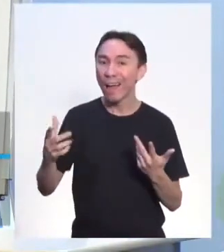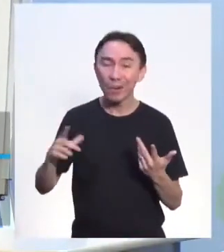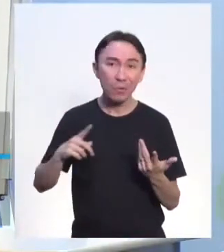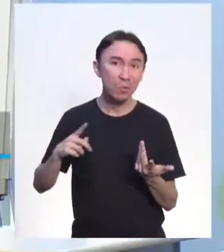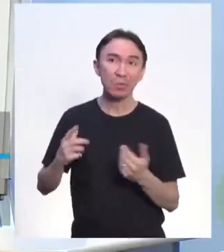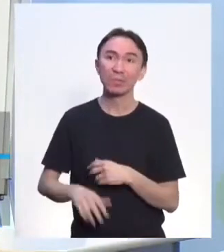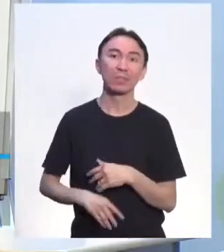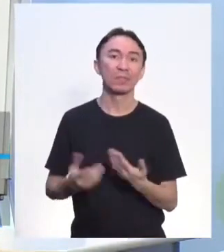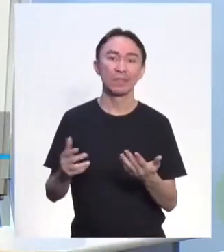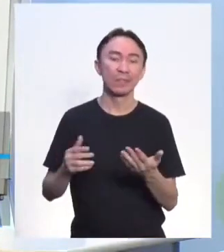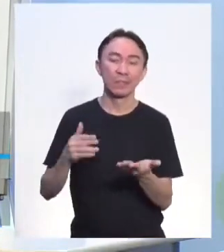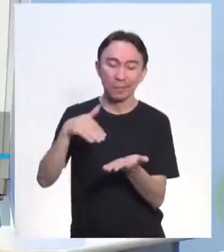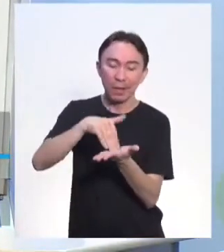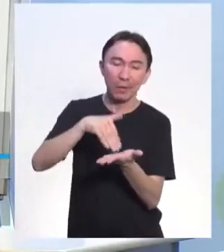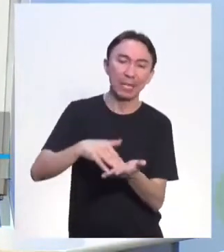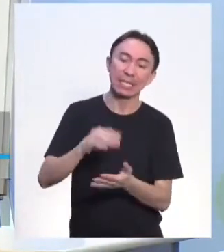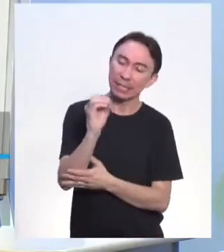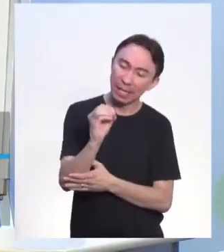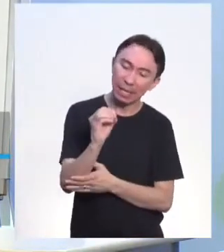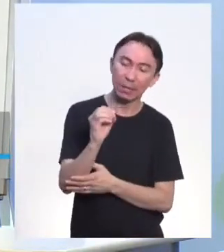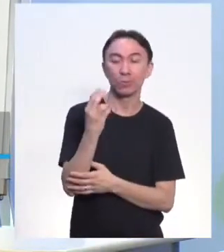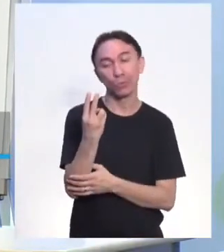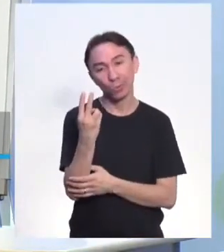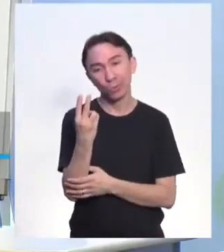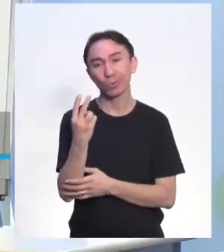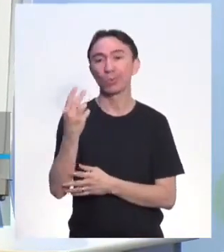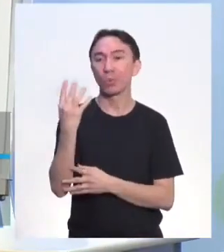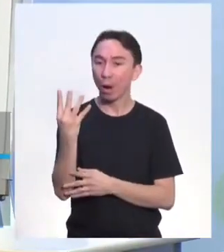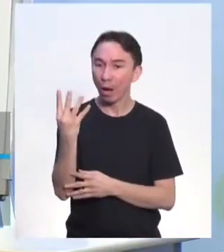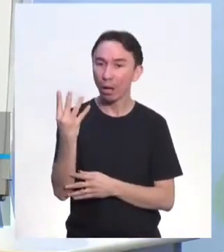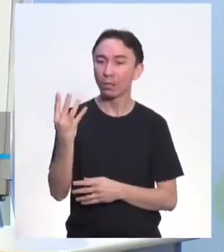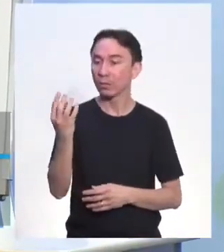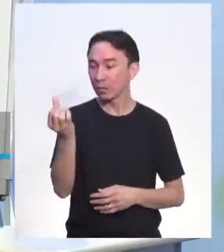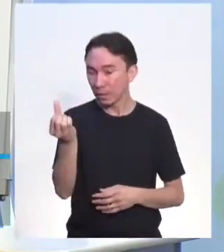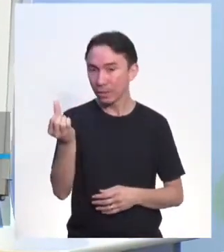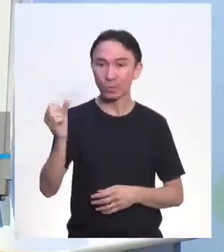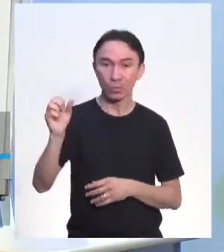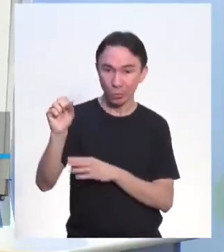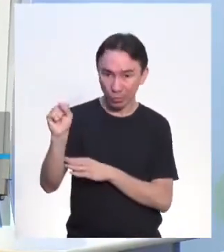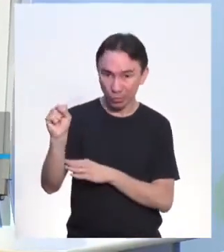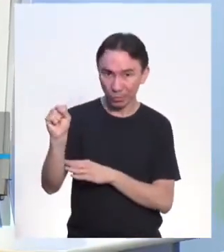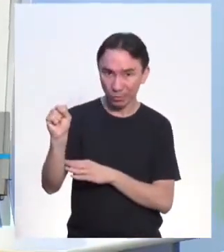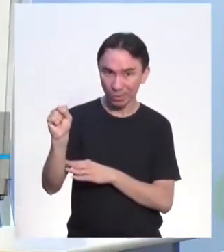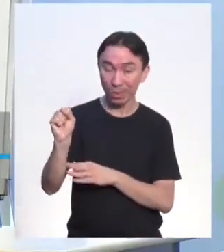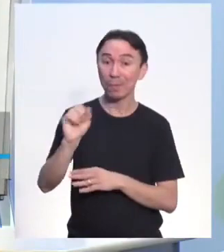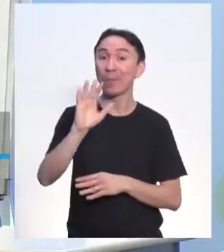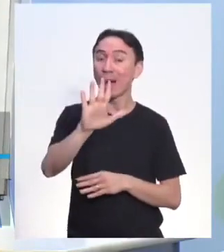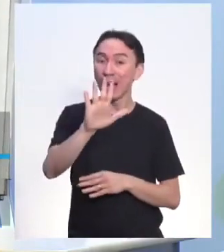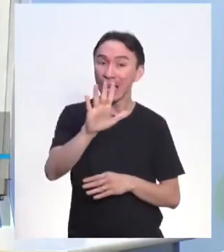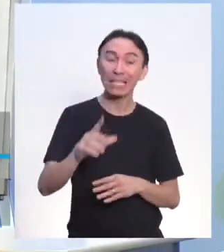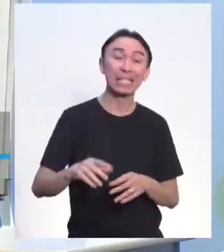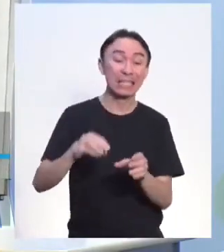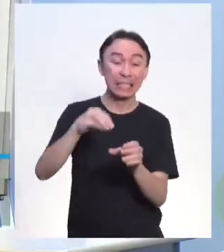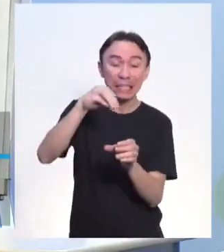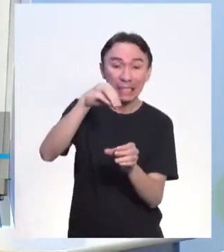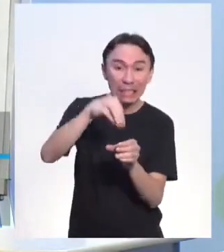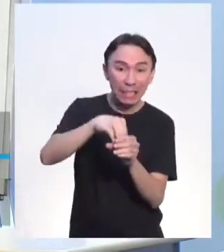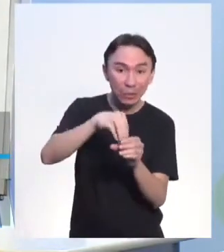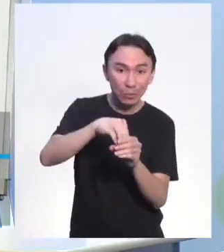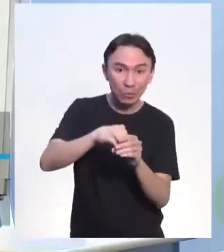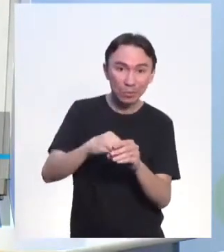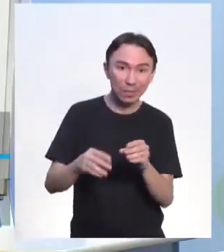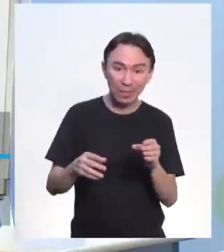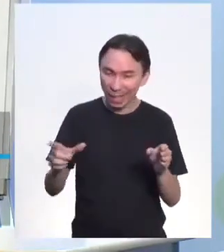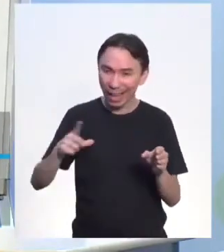em 0, 2, 4, 6, 8. Mas eu tenho que olhar os números pares dentro do meu